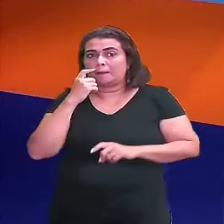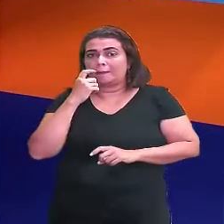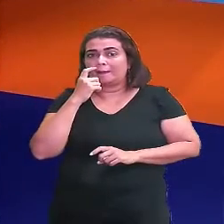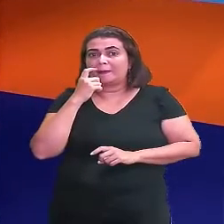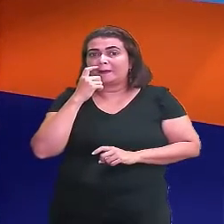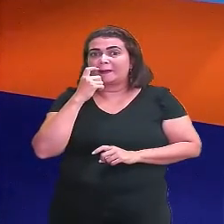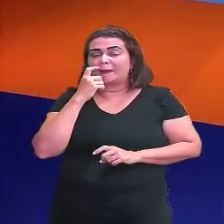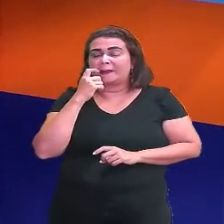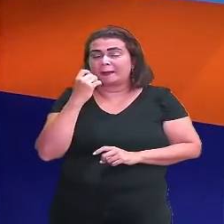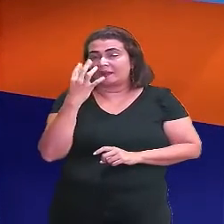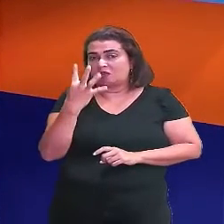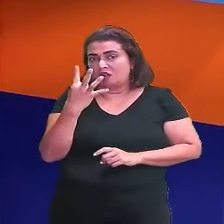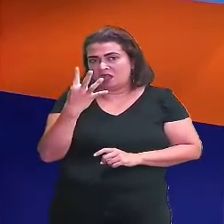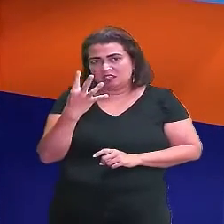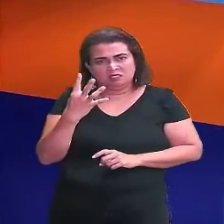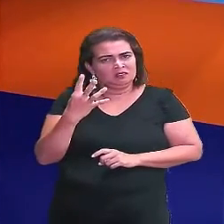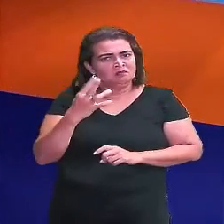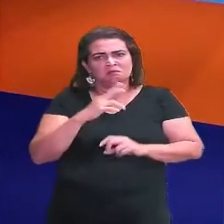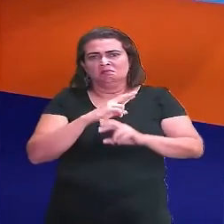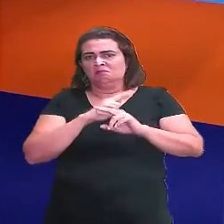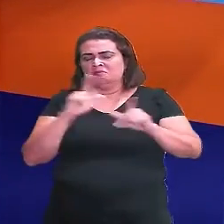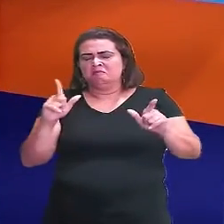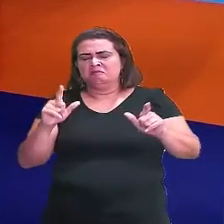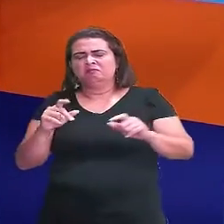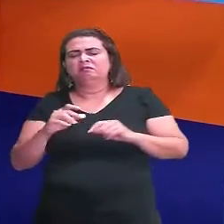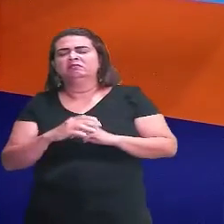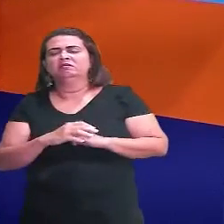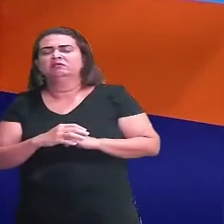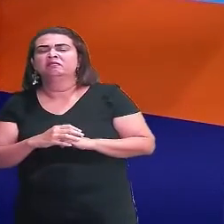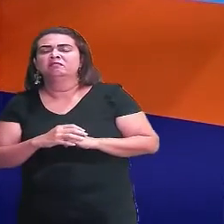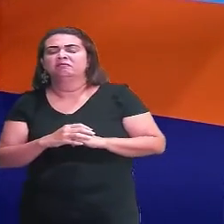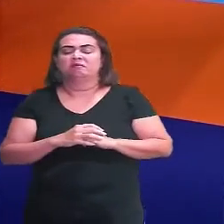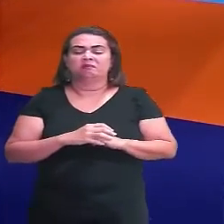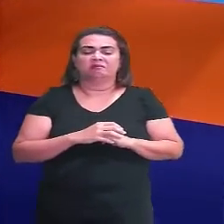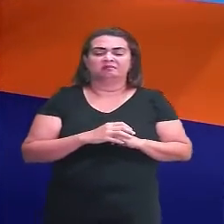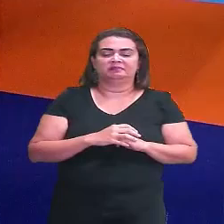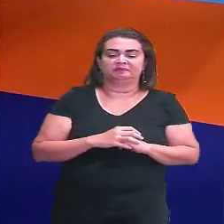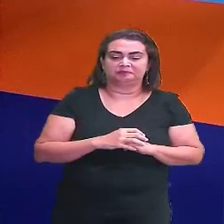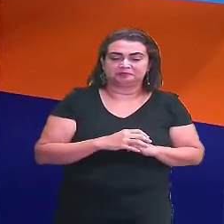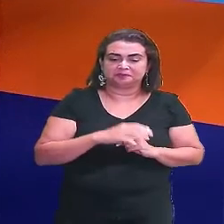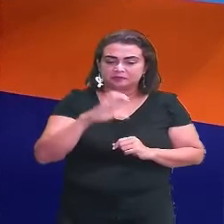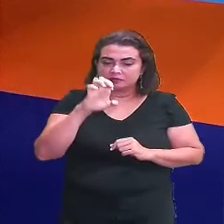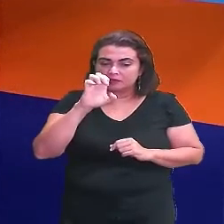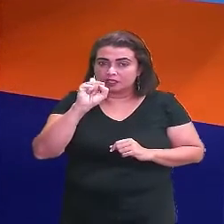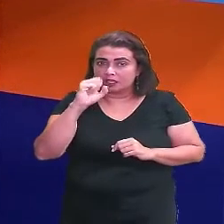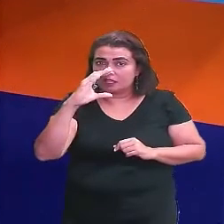Computador, 4 vezes. Então, não é monossílabo. Vamos ver escola.